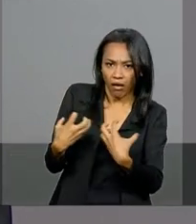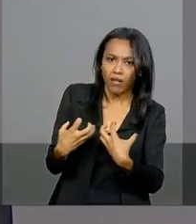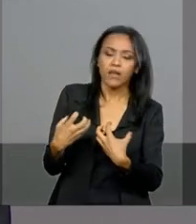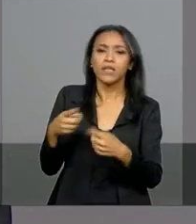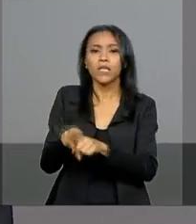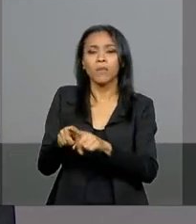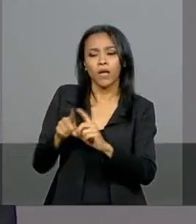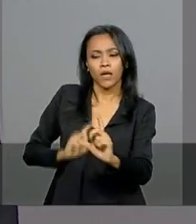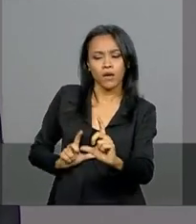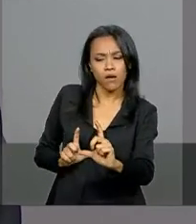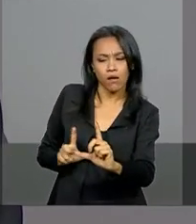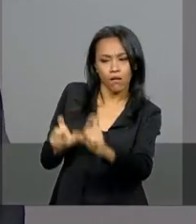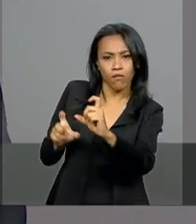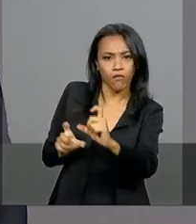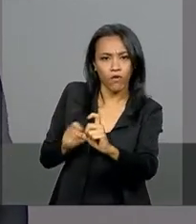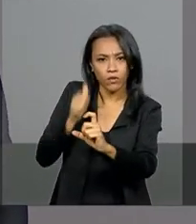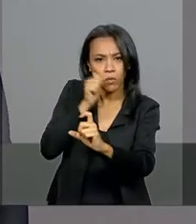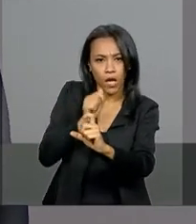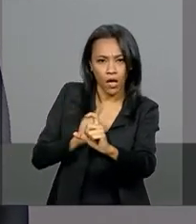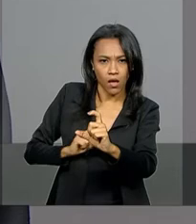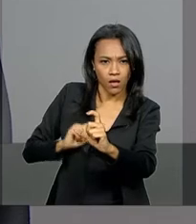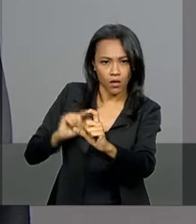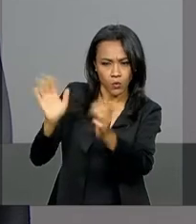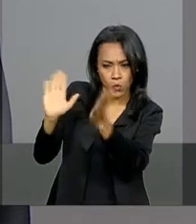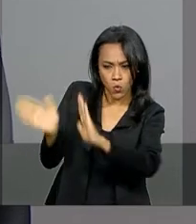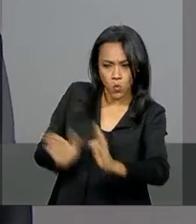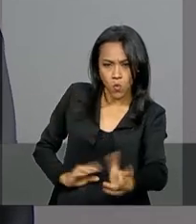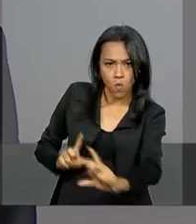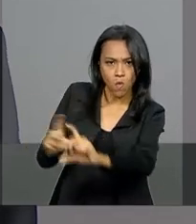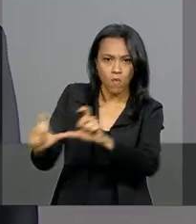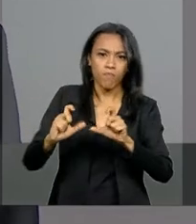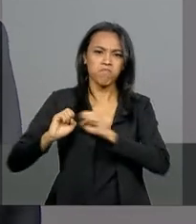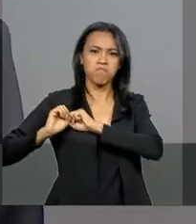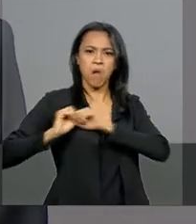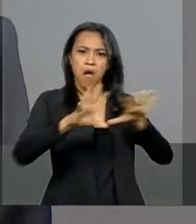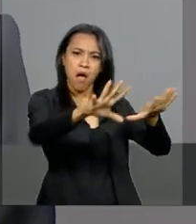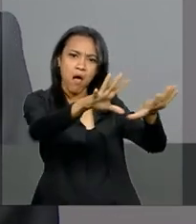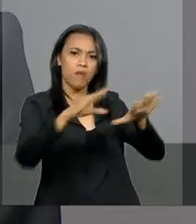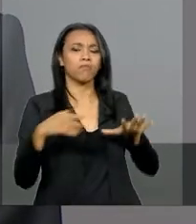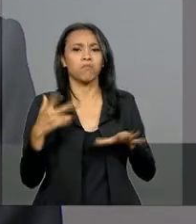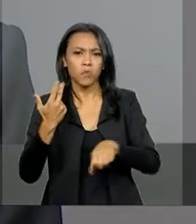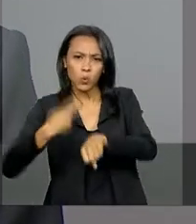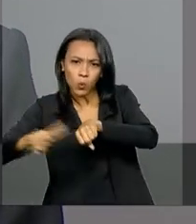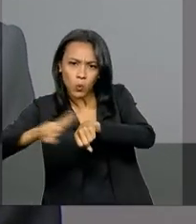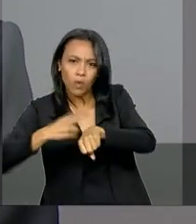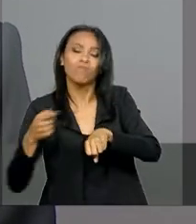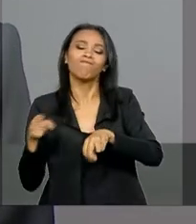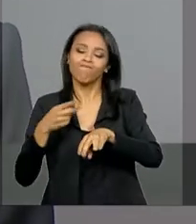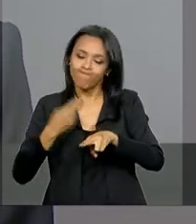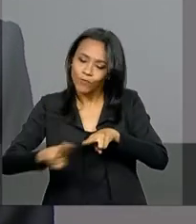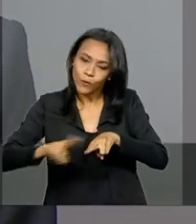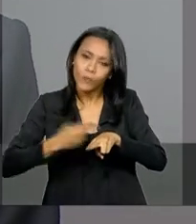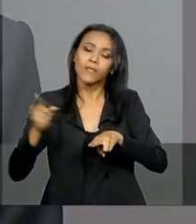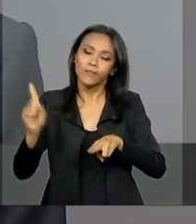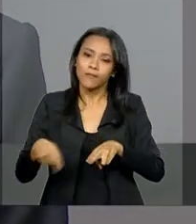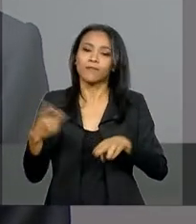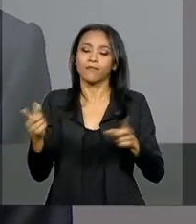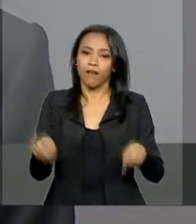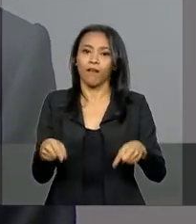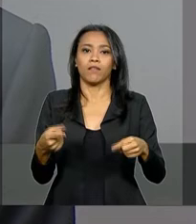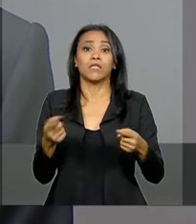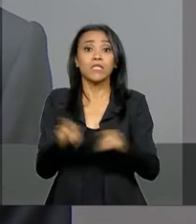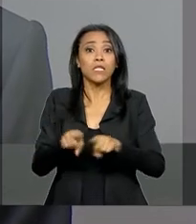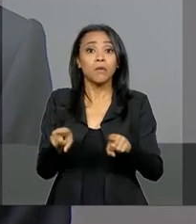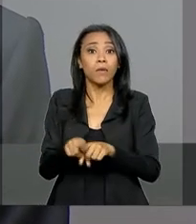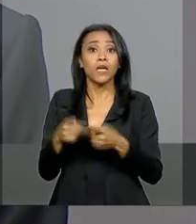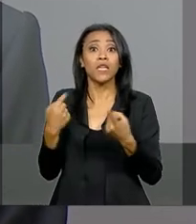devido consentimento aumentam se ainda as hipóteses de ação penal incondicionada e as penas para disputar